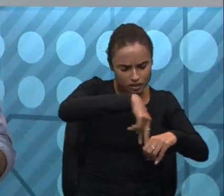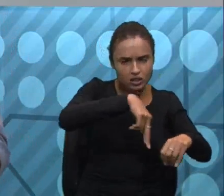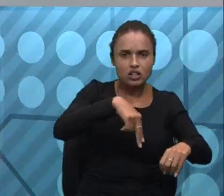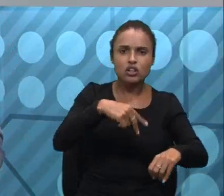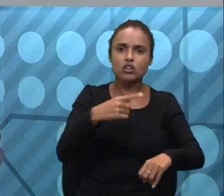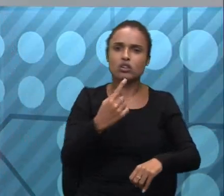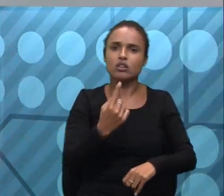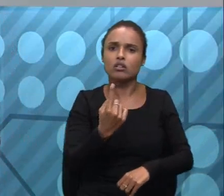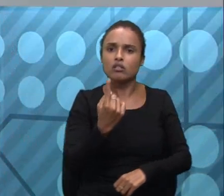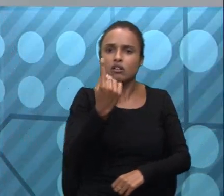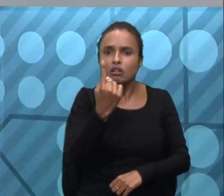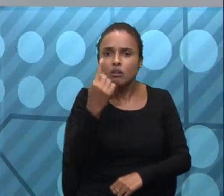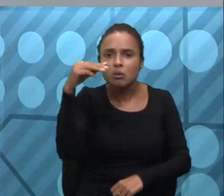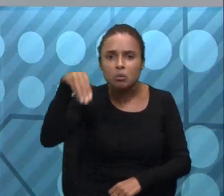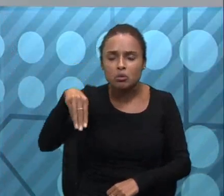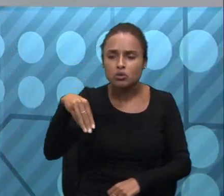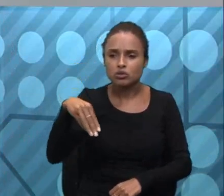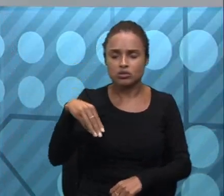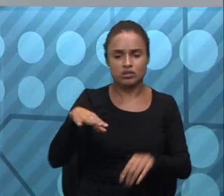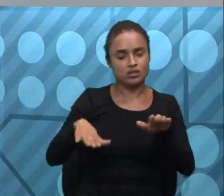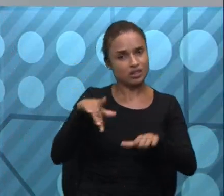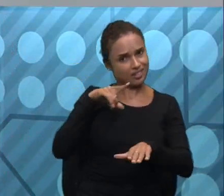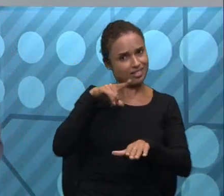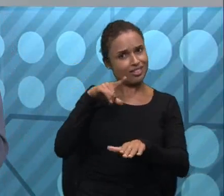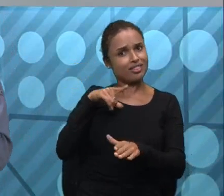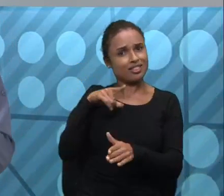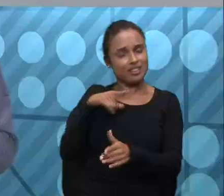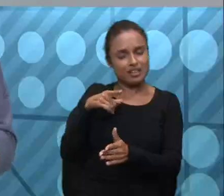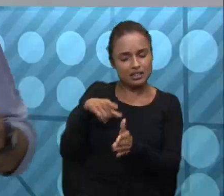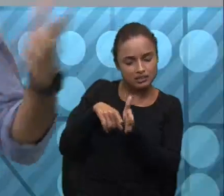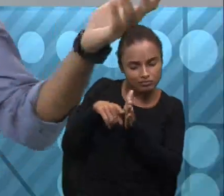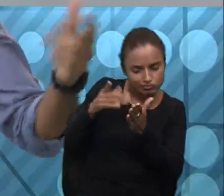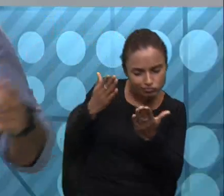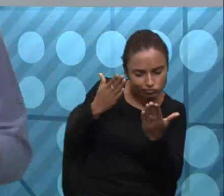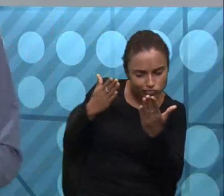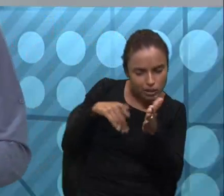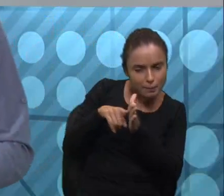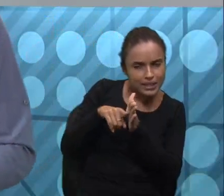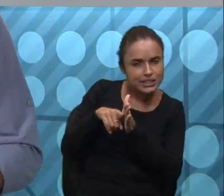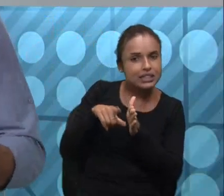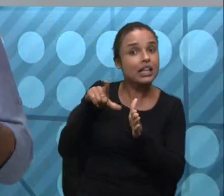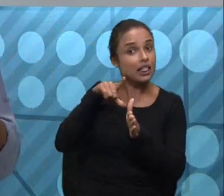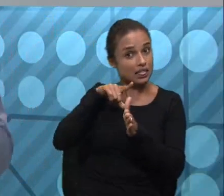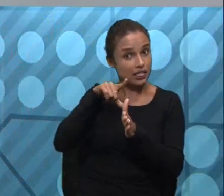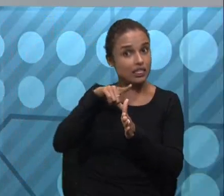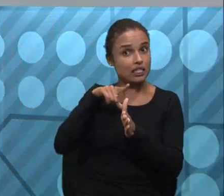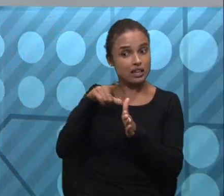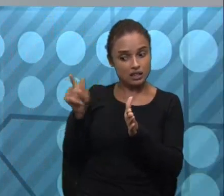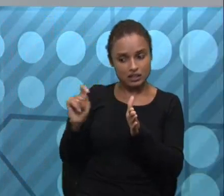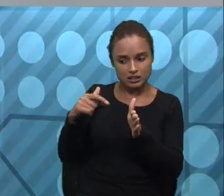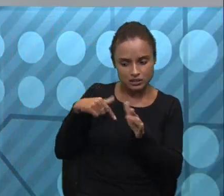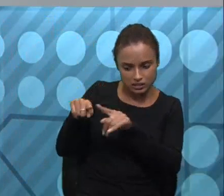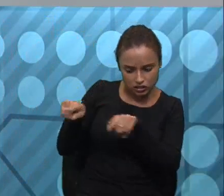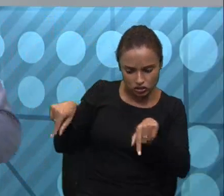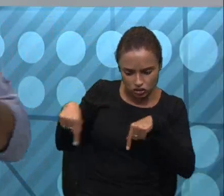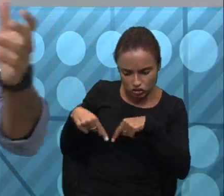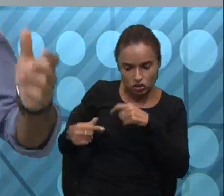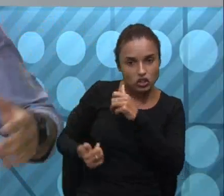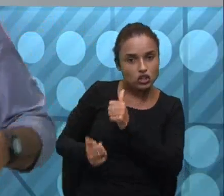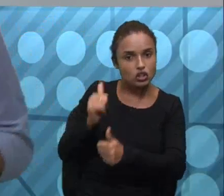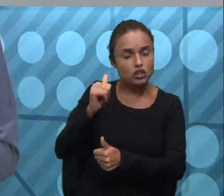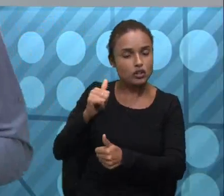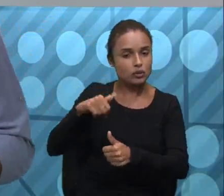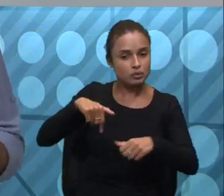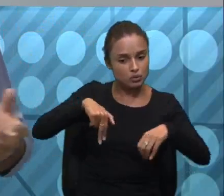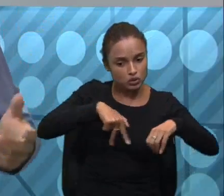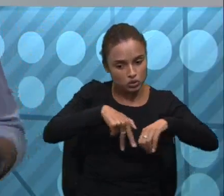ficou 2 minutos com a bola, 2 minutos e 90 minutos. Parece o jogador do meu time que foi jogar,